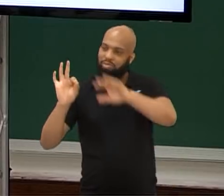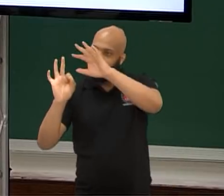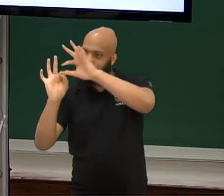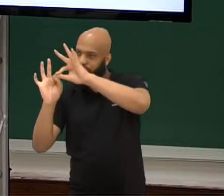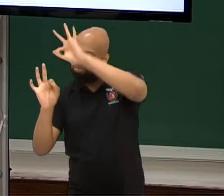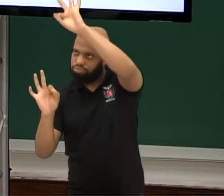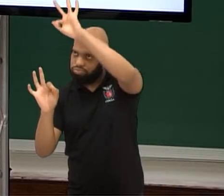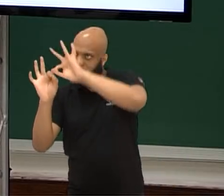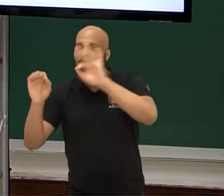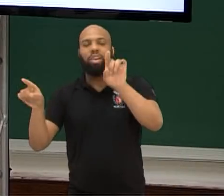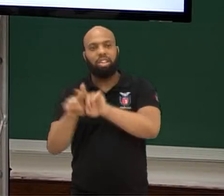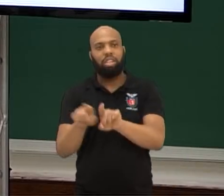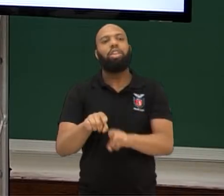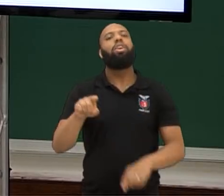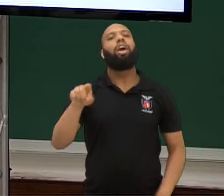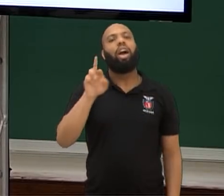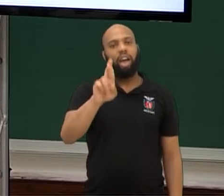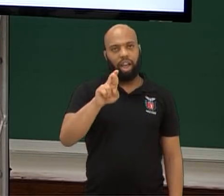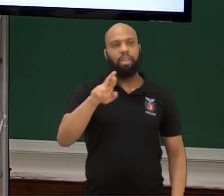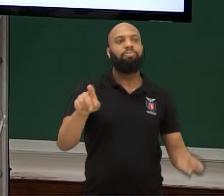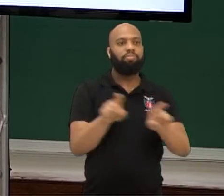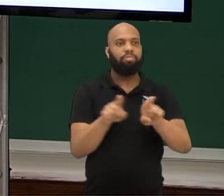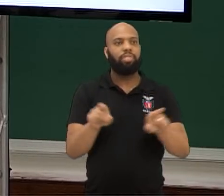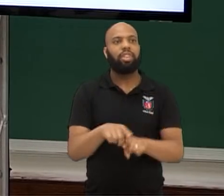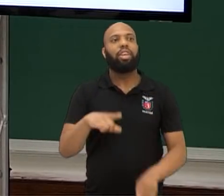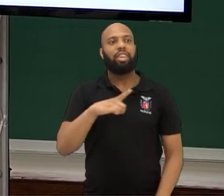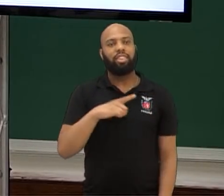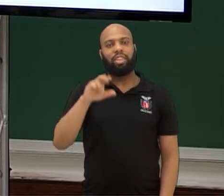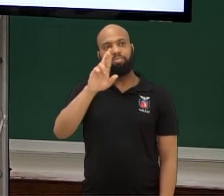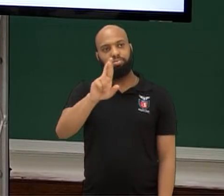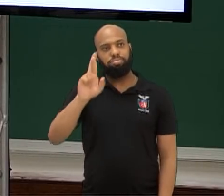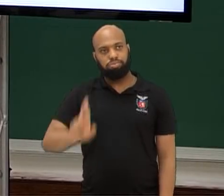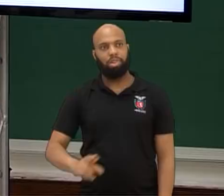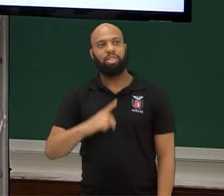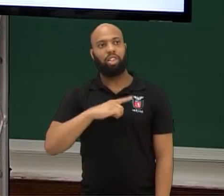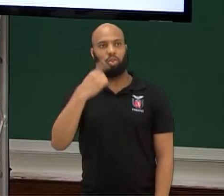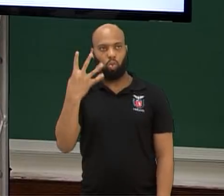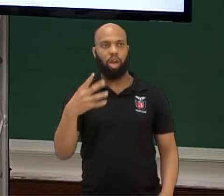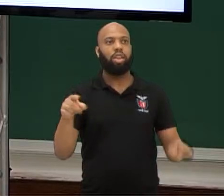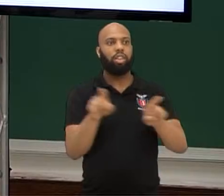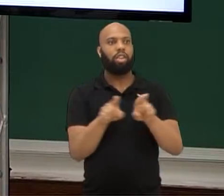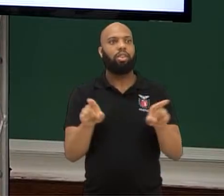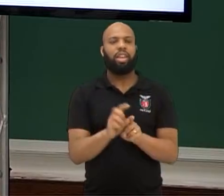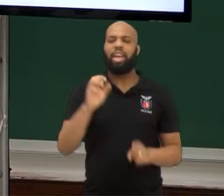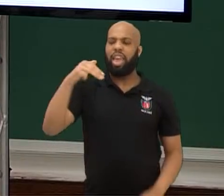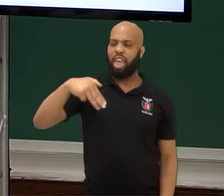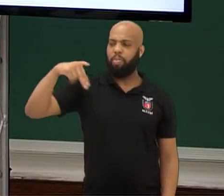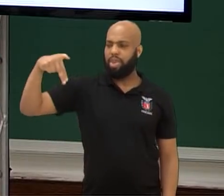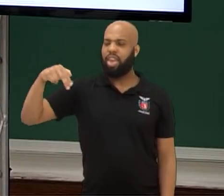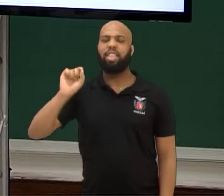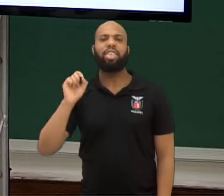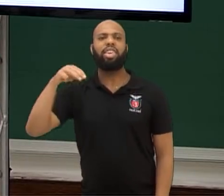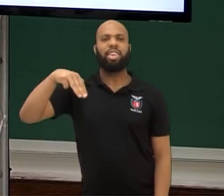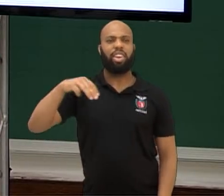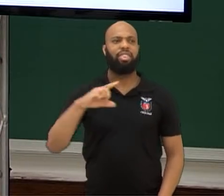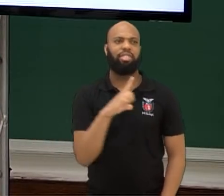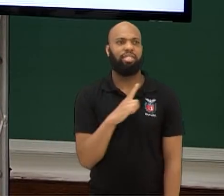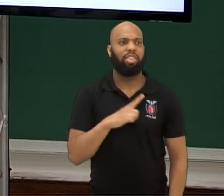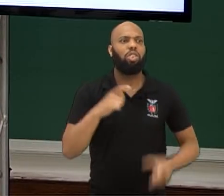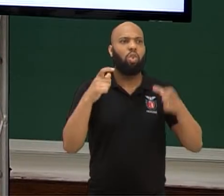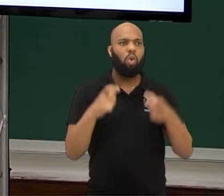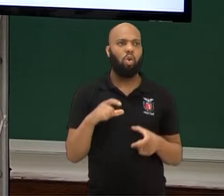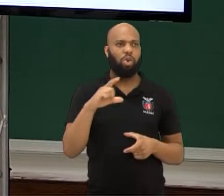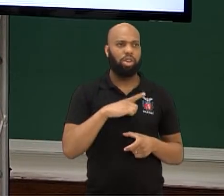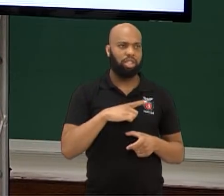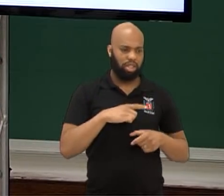a extremidade da circunferência. Então, temos esses raios e o MN. Quem que é o MN? Cadê ele aqui,